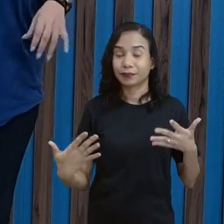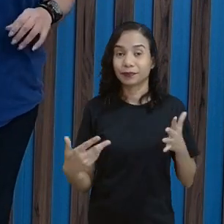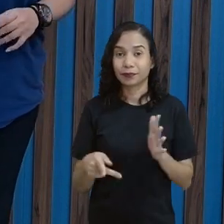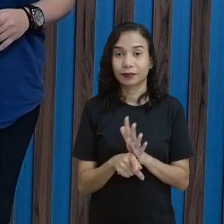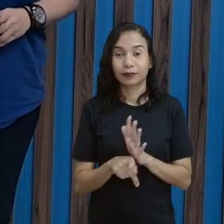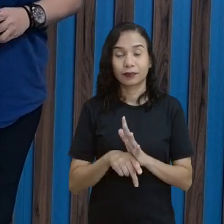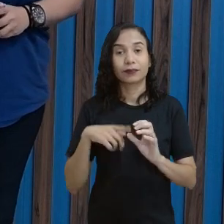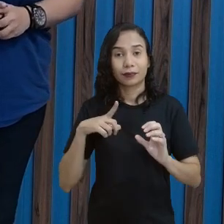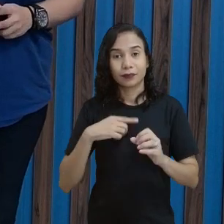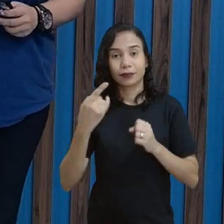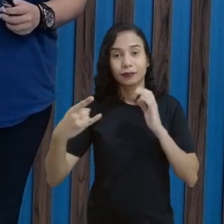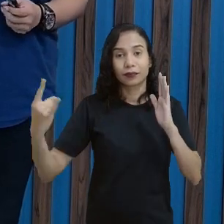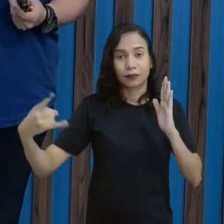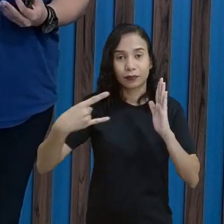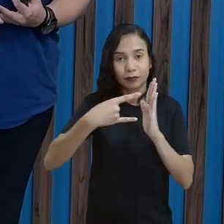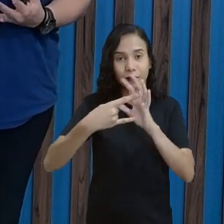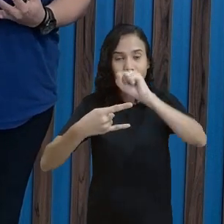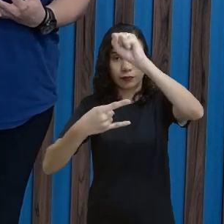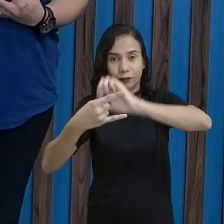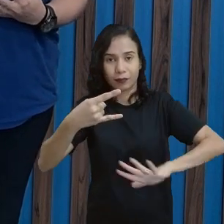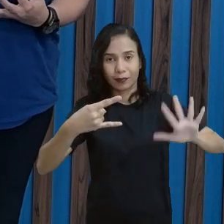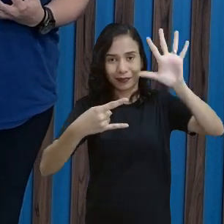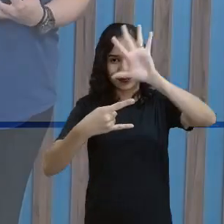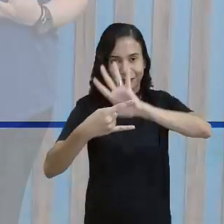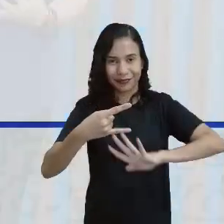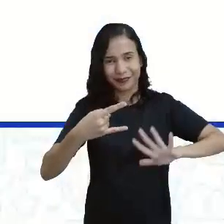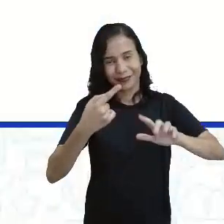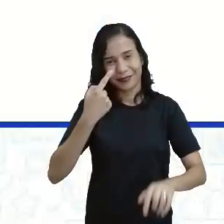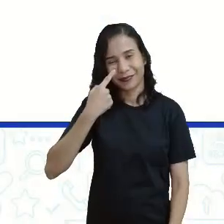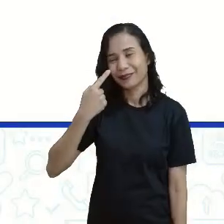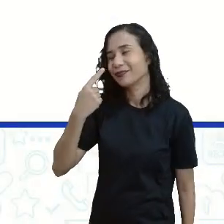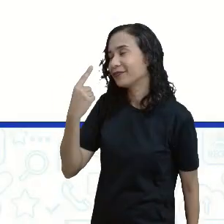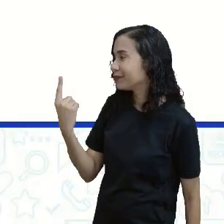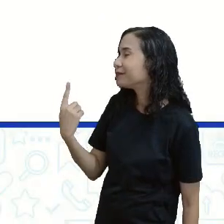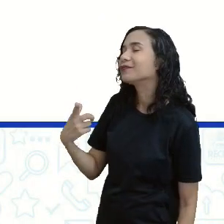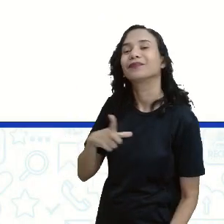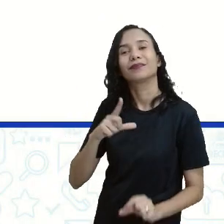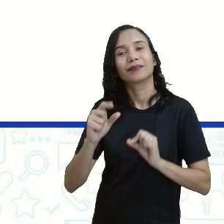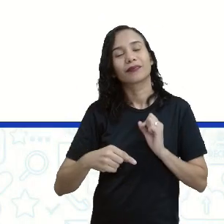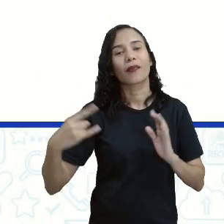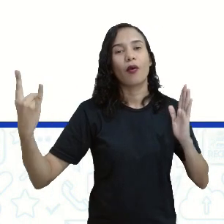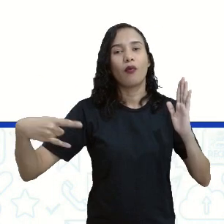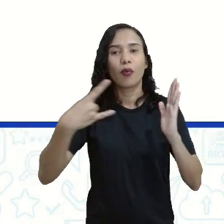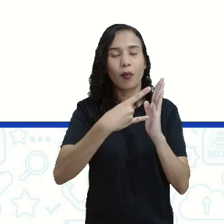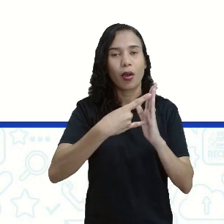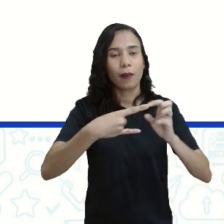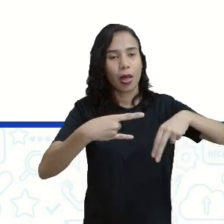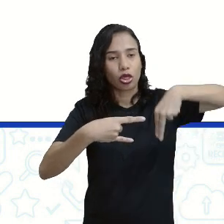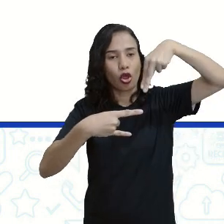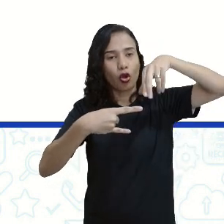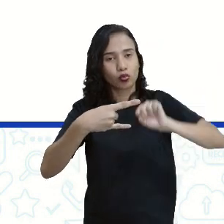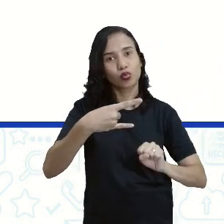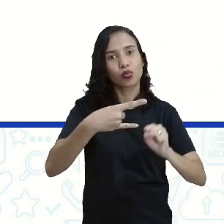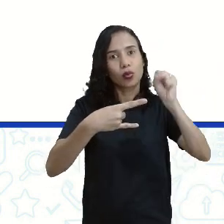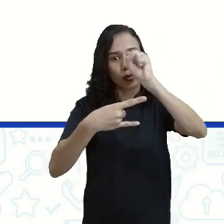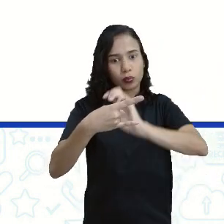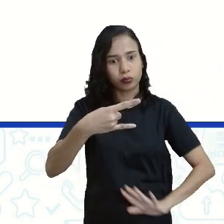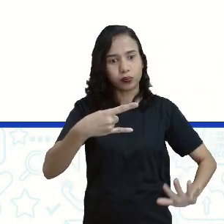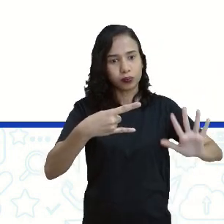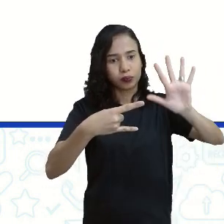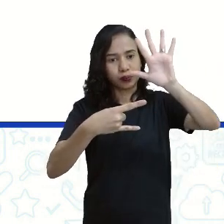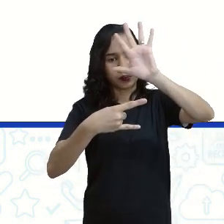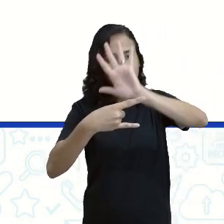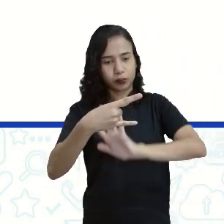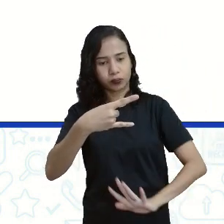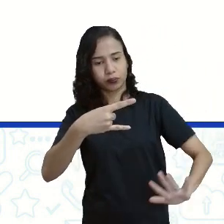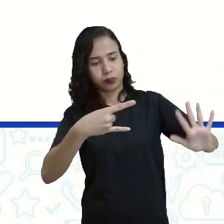campo magnético, olha só, joga aí na tela, Devinho, por gentileza. Temos aí o ímã, né, norte e sul, e o campo magnético é essa parte aí que a gente